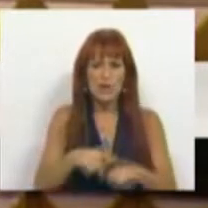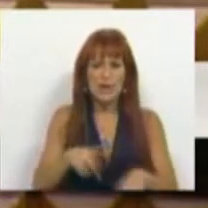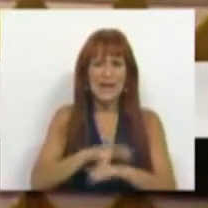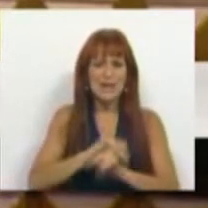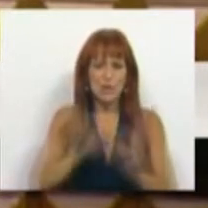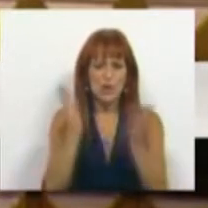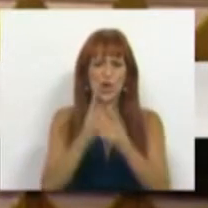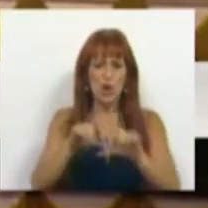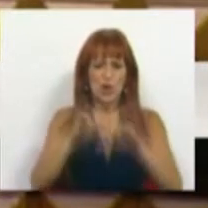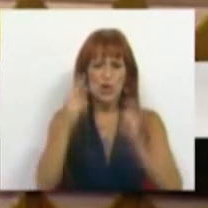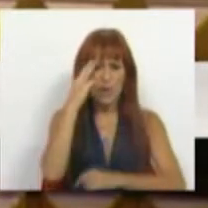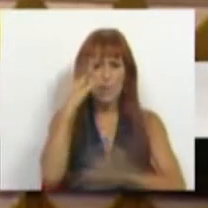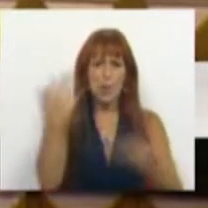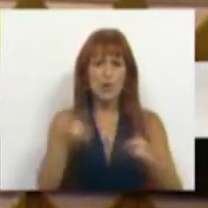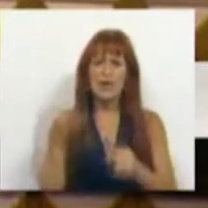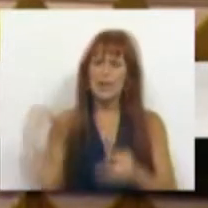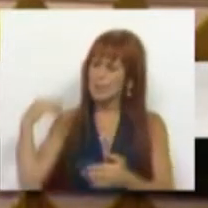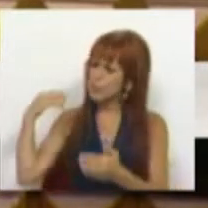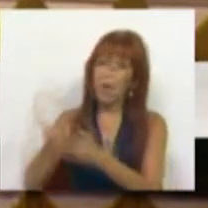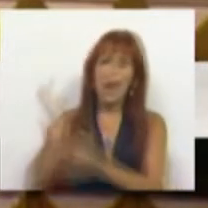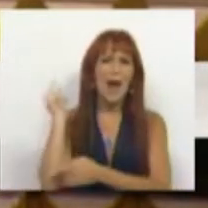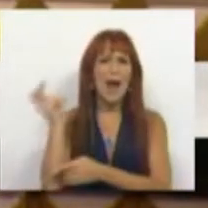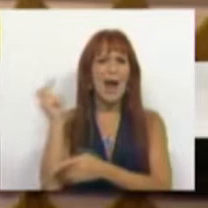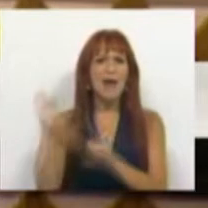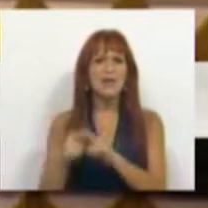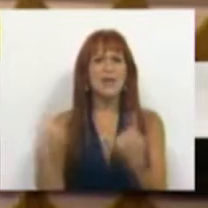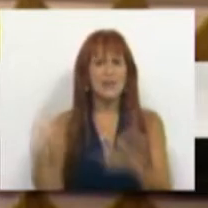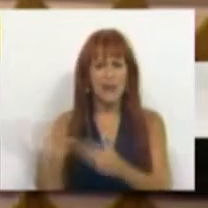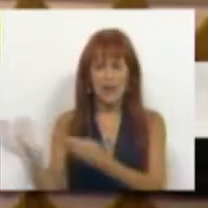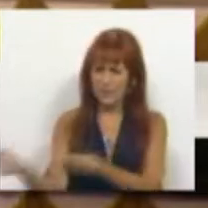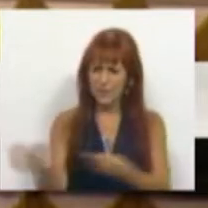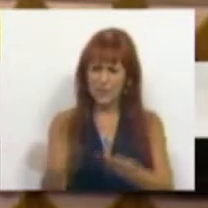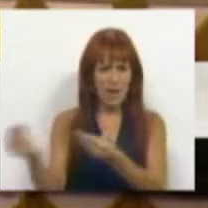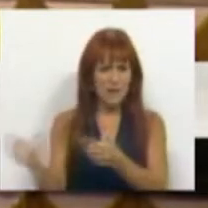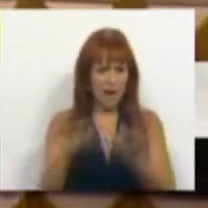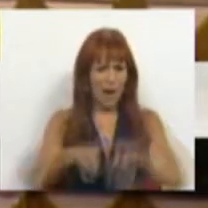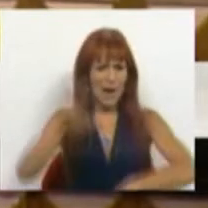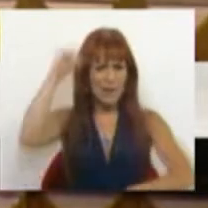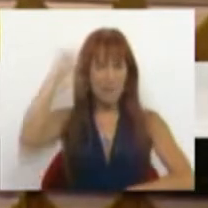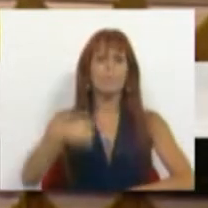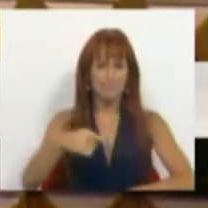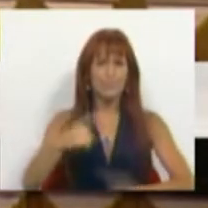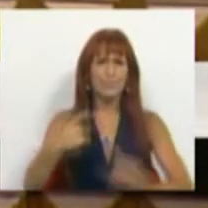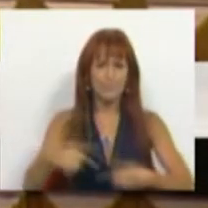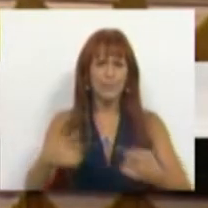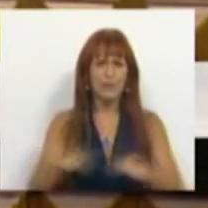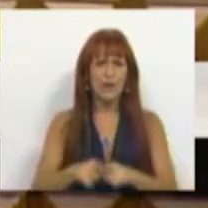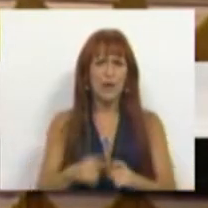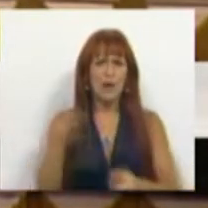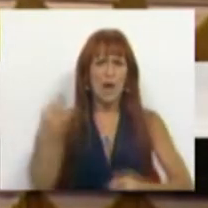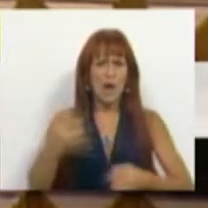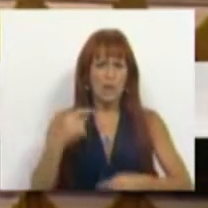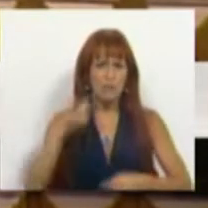da Escola Secundária Camões, desde há muitos anos, que têm trazido à Assembleia da República a